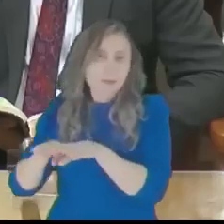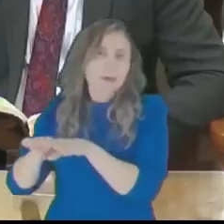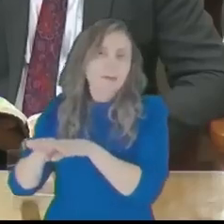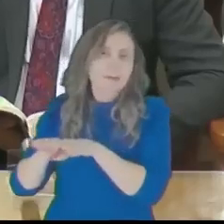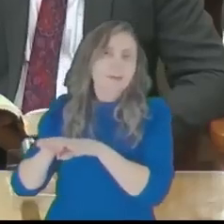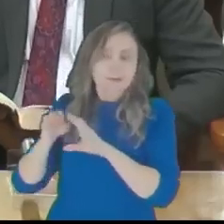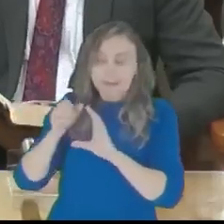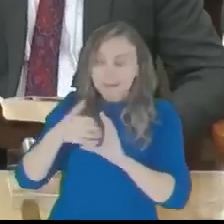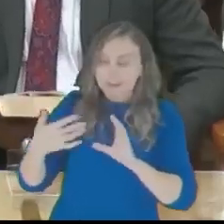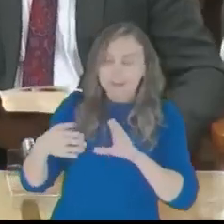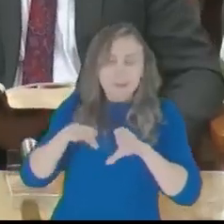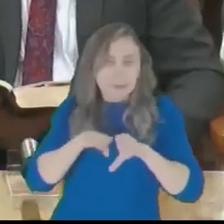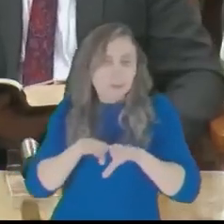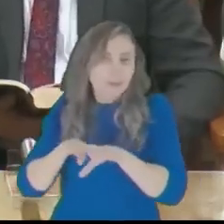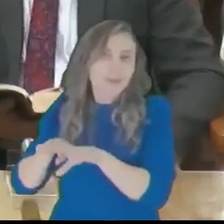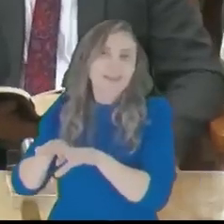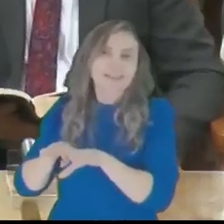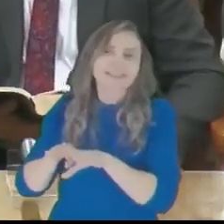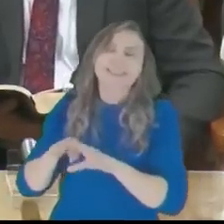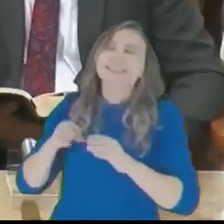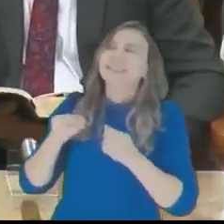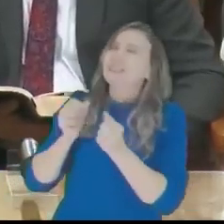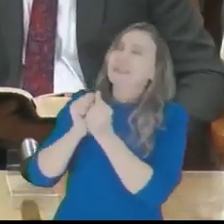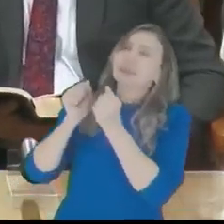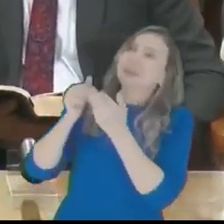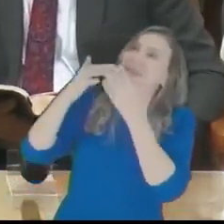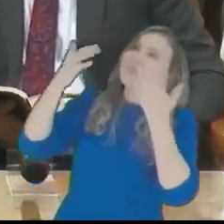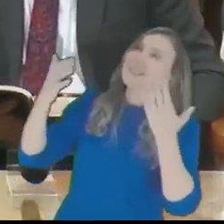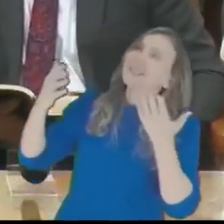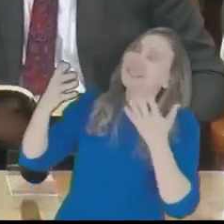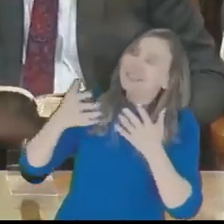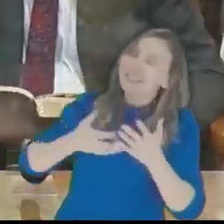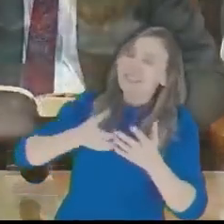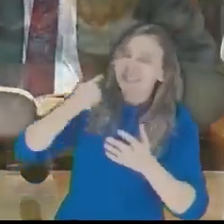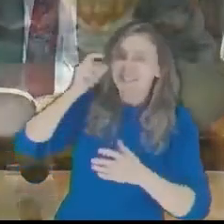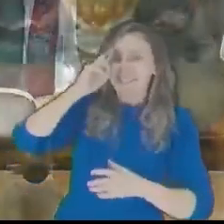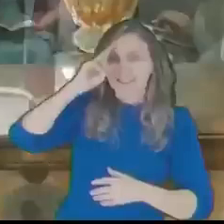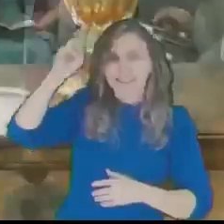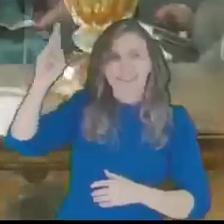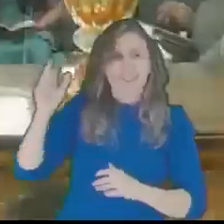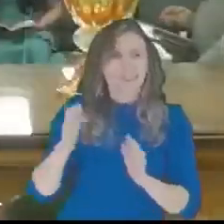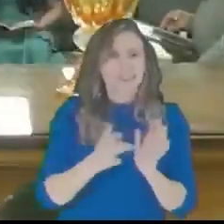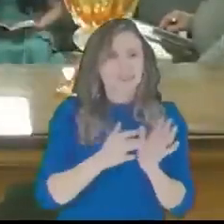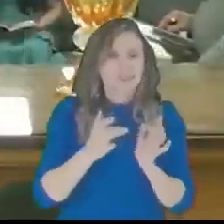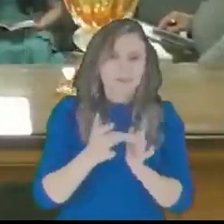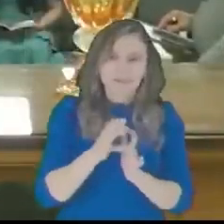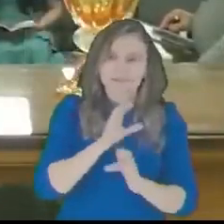glória ao nome santo de nosso Senhor e Salvador Jesus Cristo?